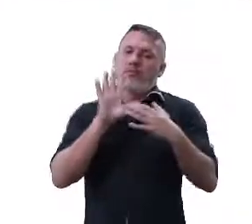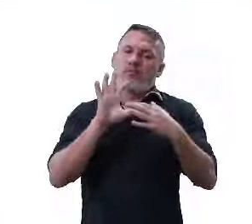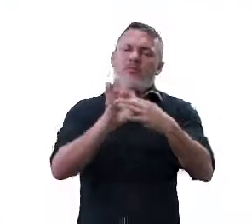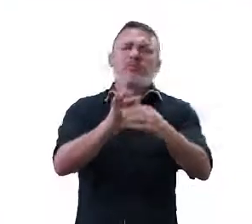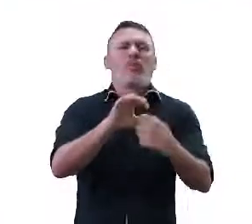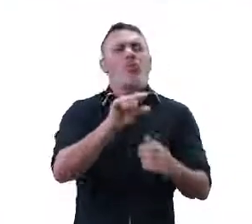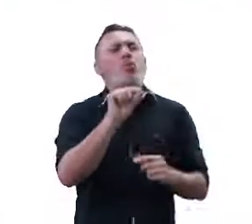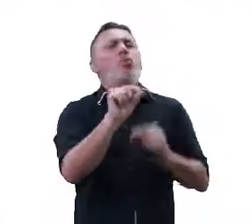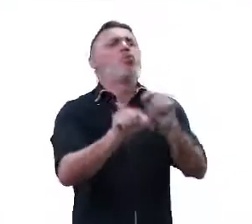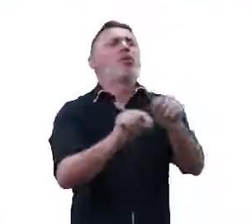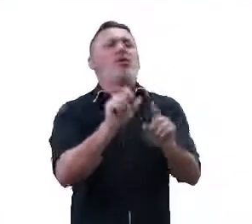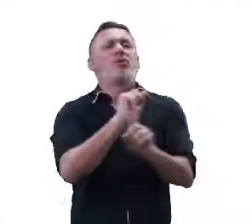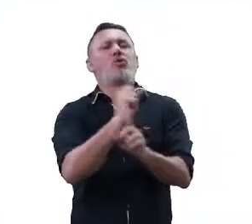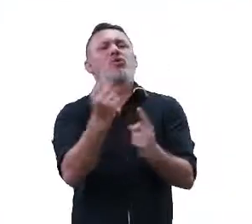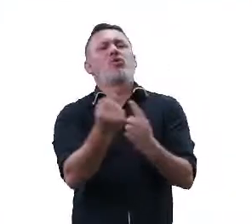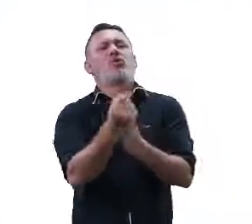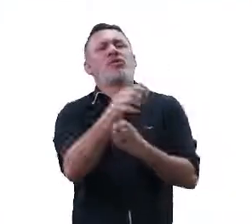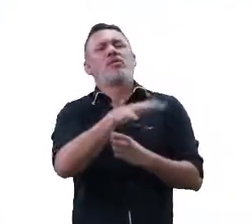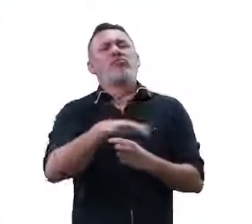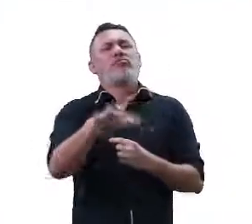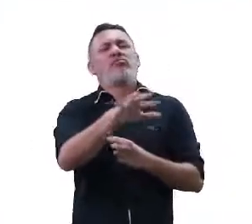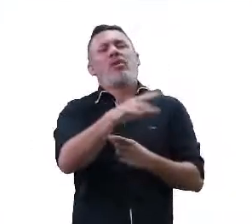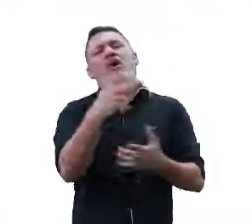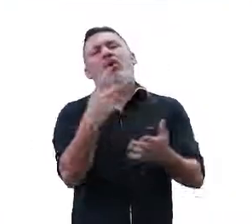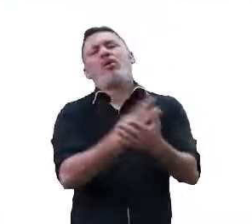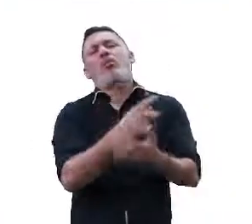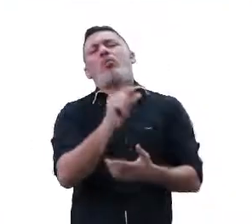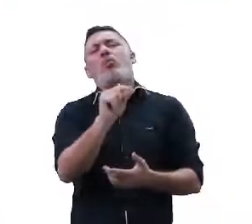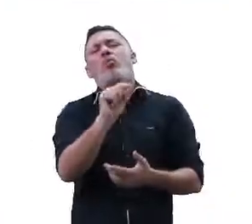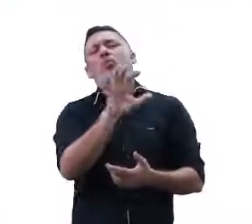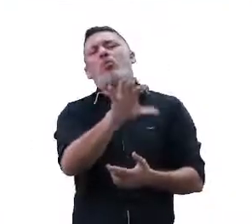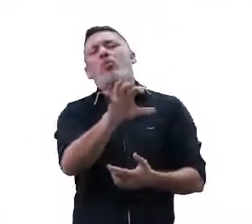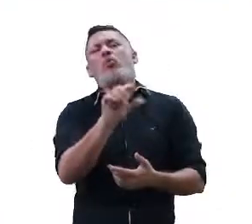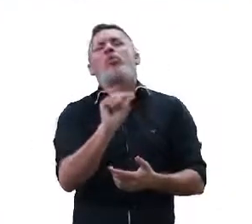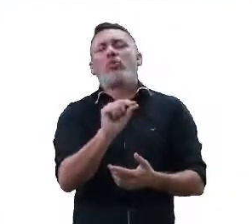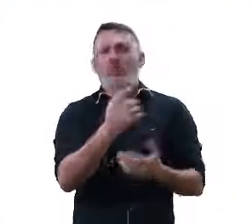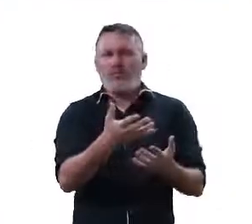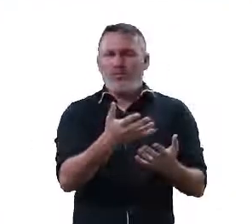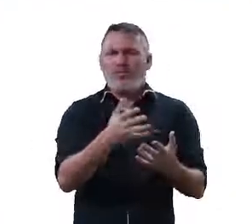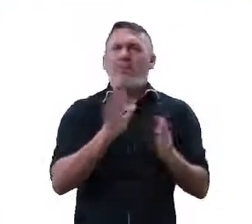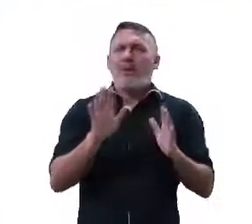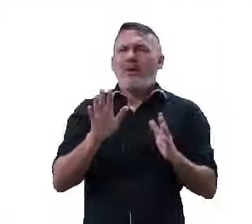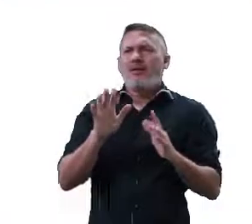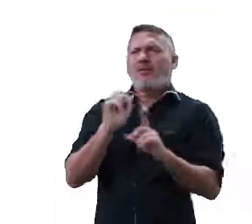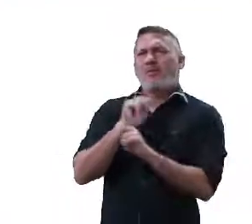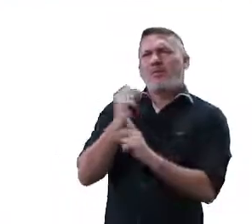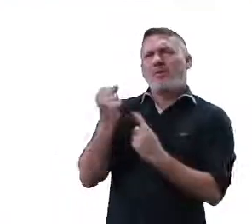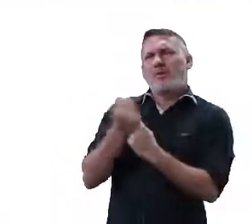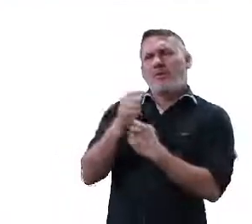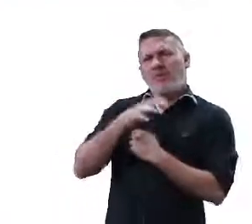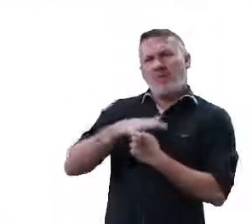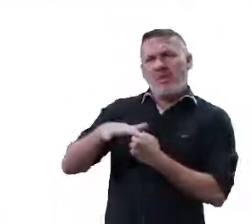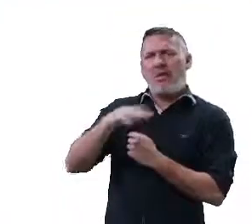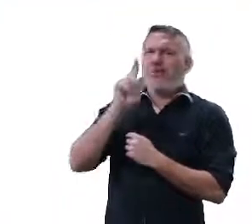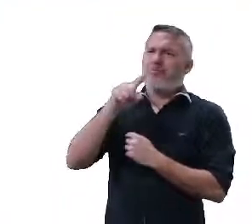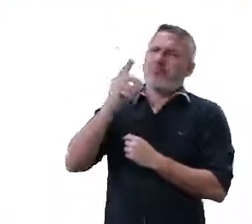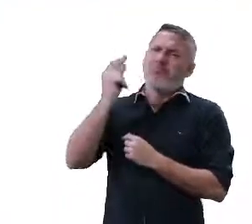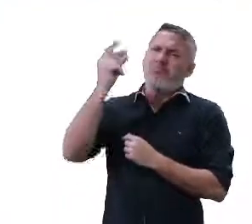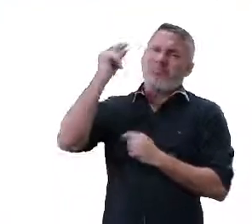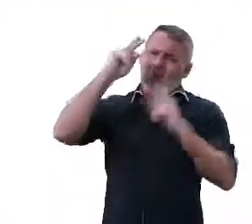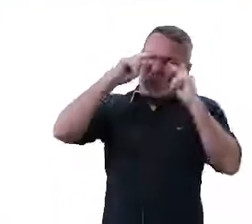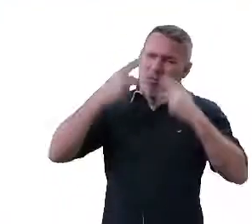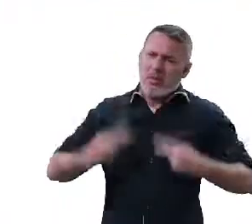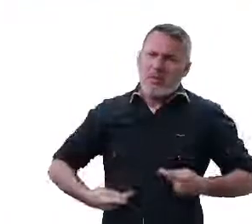vocês poderiam se perguntar, tá, mas a sociedade existe desde o momento que os homens começaram a se articular em grupos,